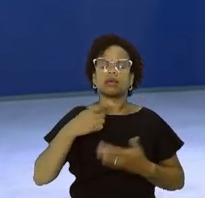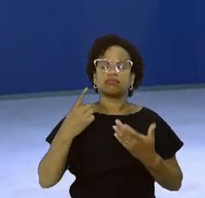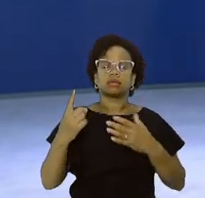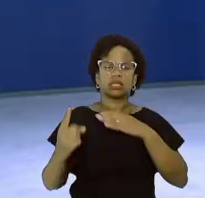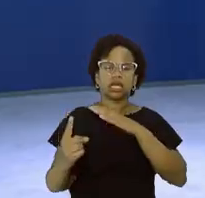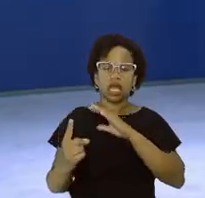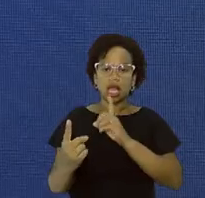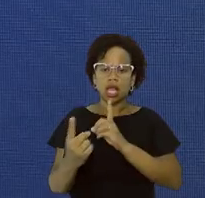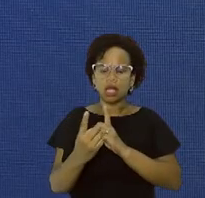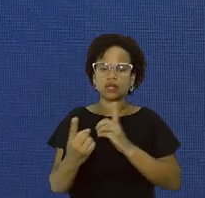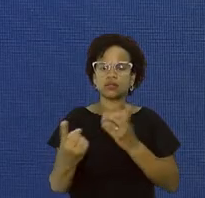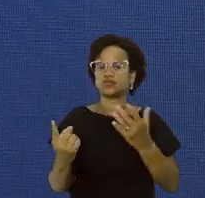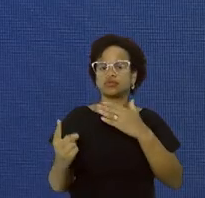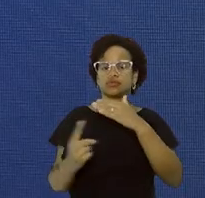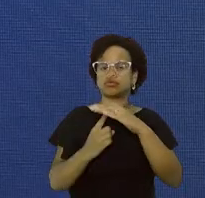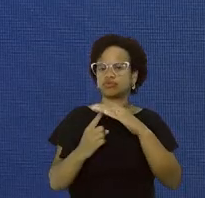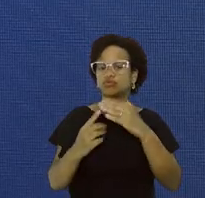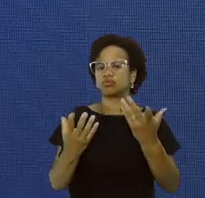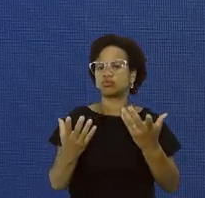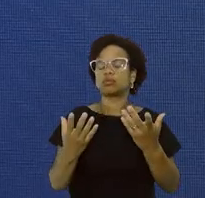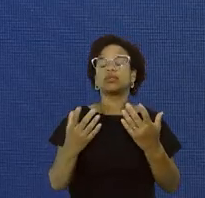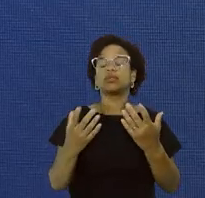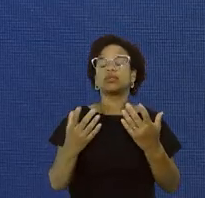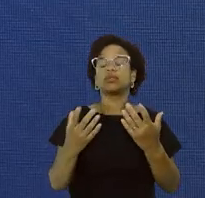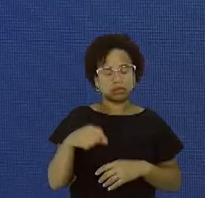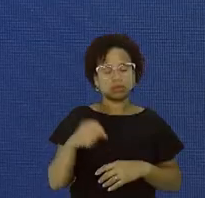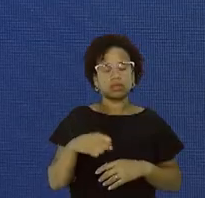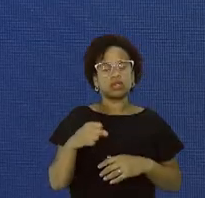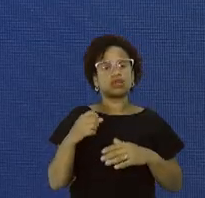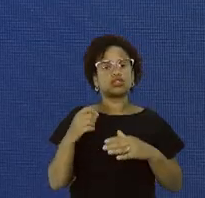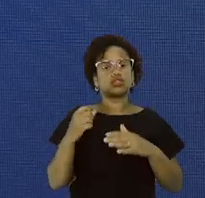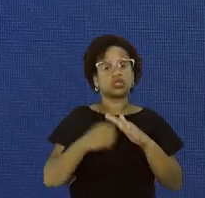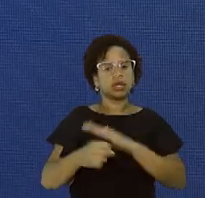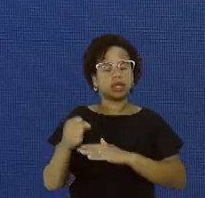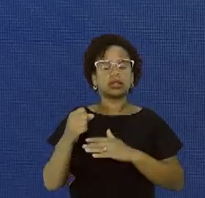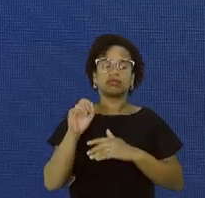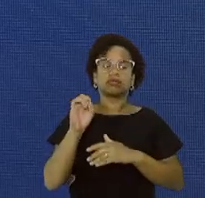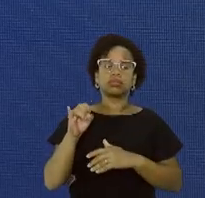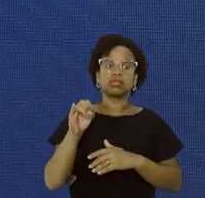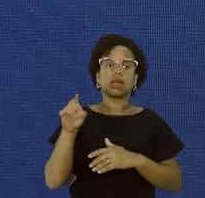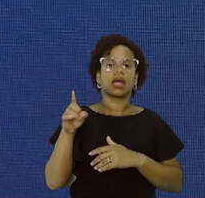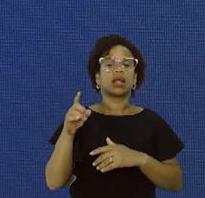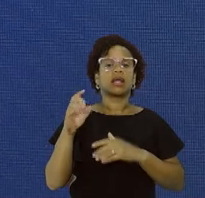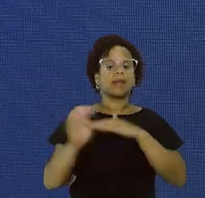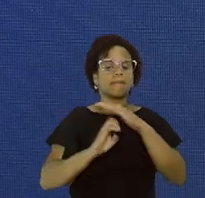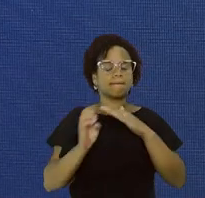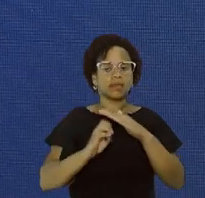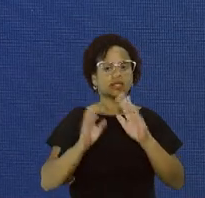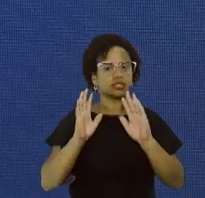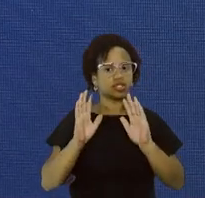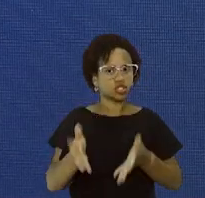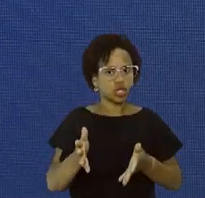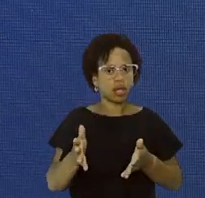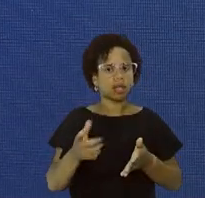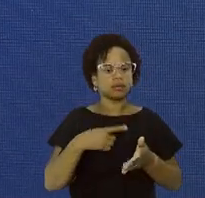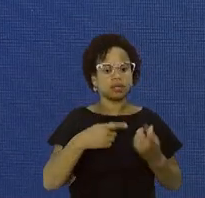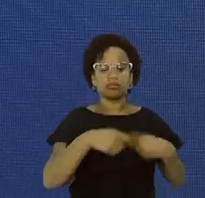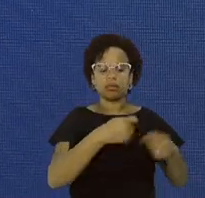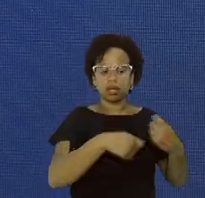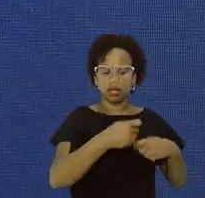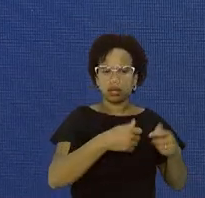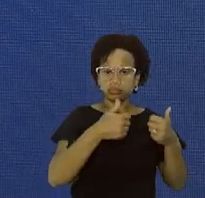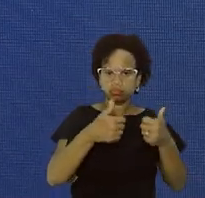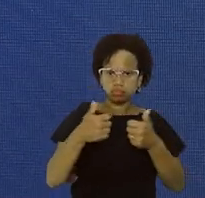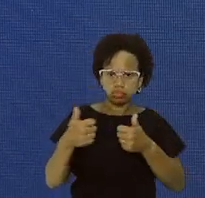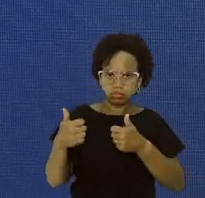quando a empresa já tem um mercado definido já tem um produto que está aprovado e replicado em termos de vendas e e